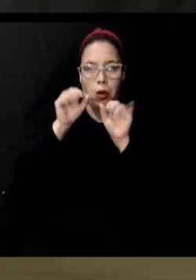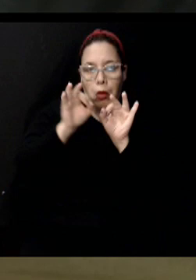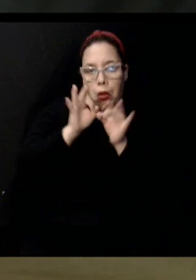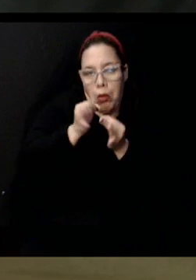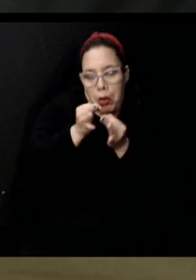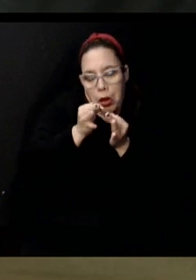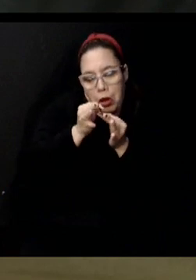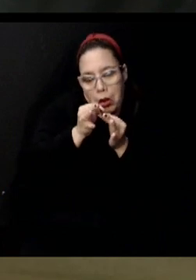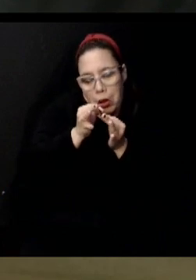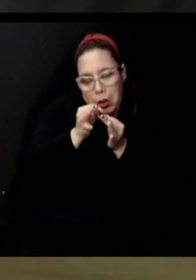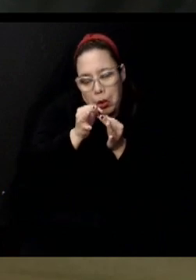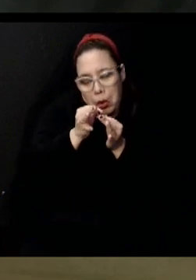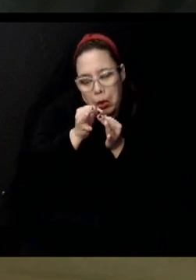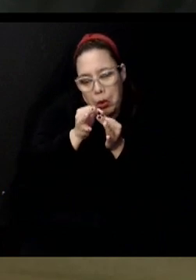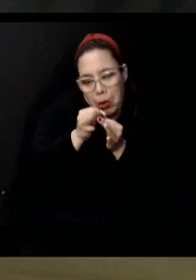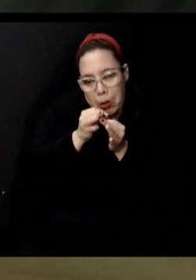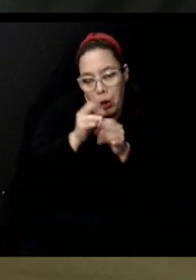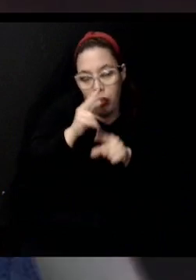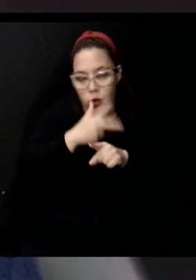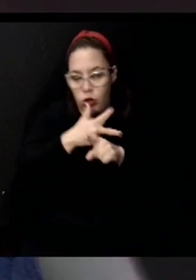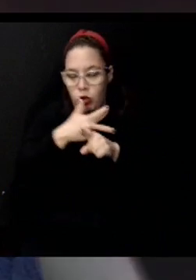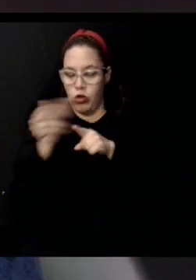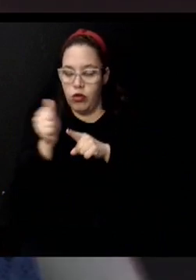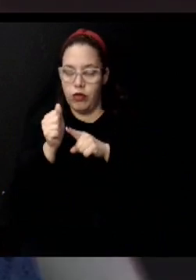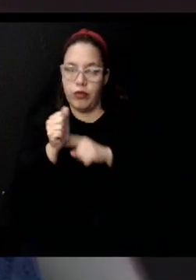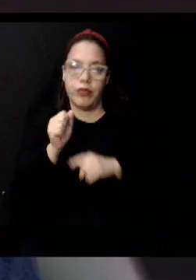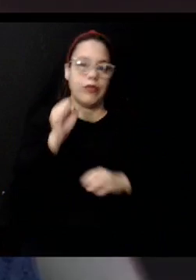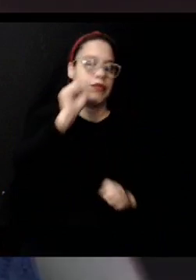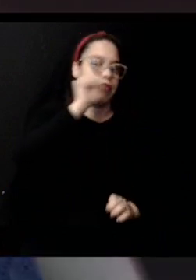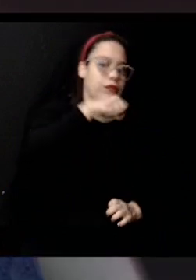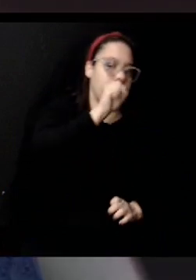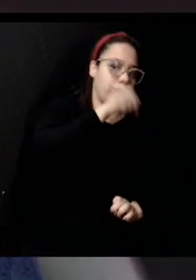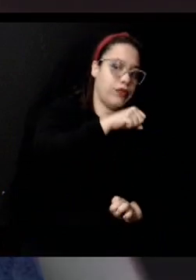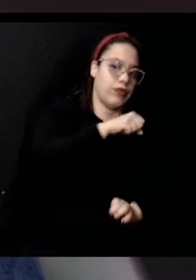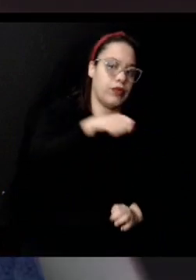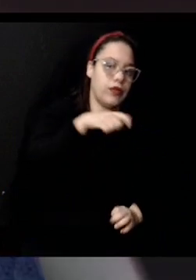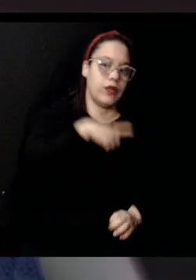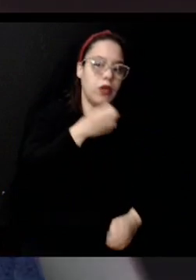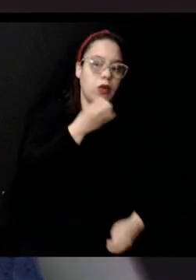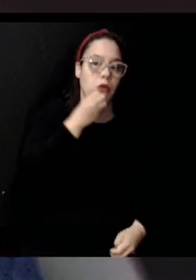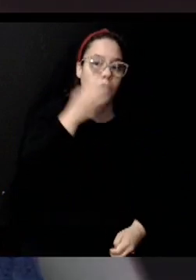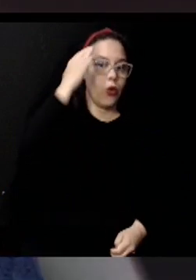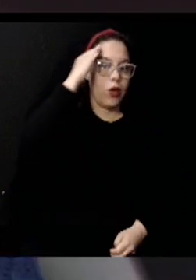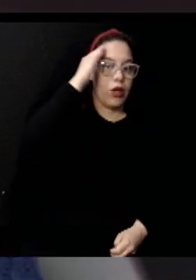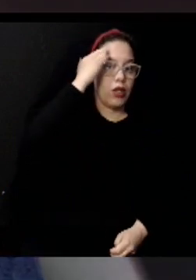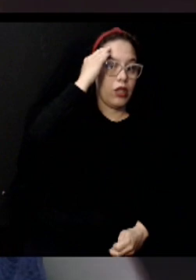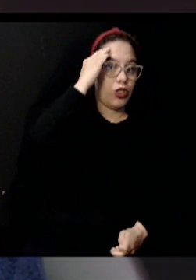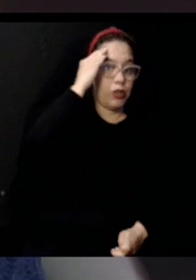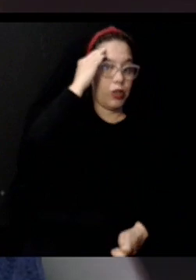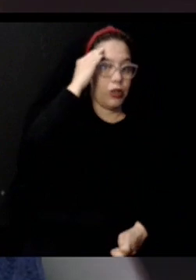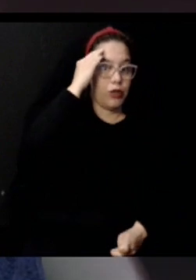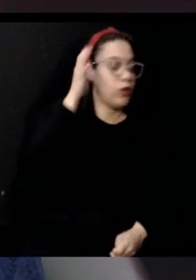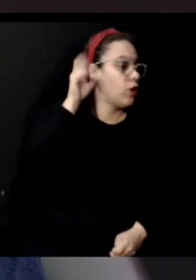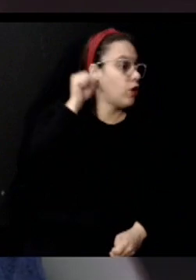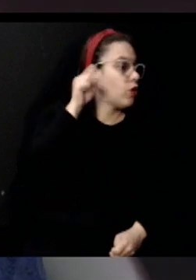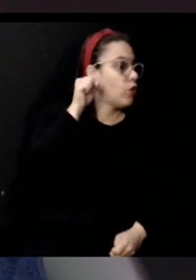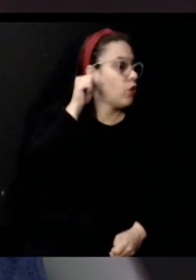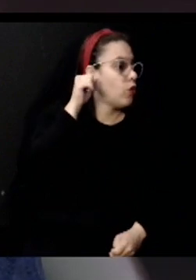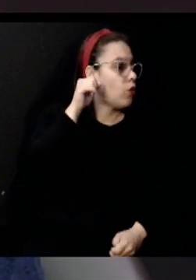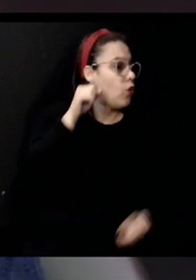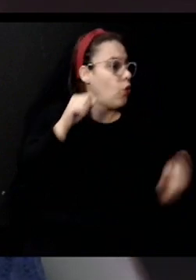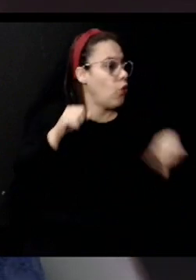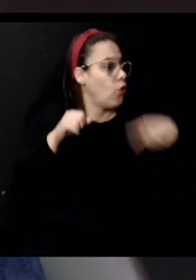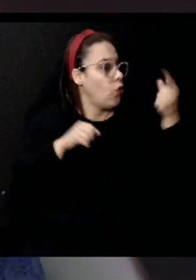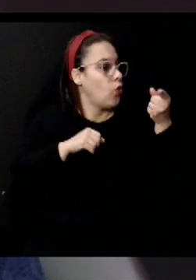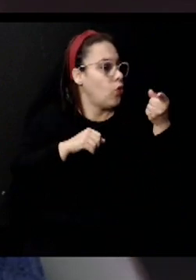aquele negócio, Exato. comemorar as pequenas vitórias, né? Isso. Exatamente, ter o bom senso, né, de Uhum. se ouvir e de ouvir o outro. Isso